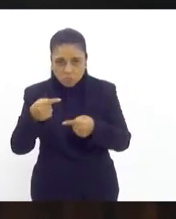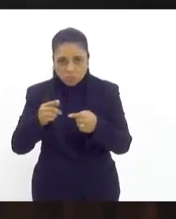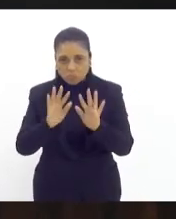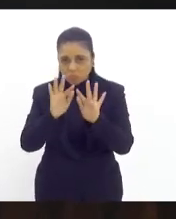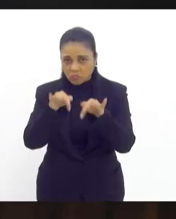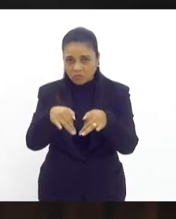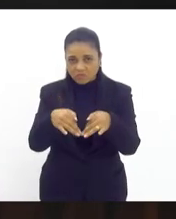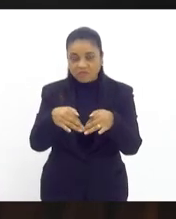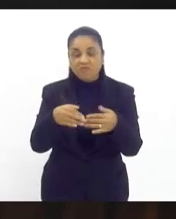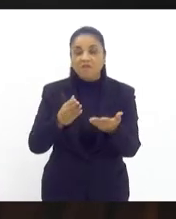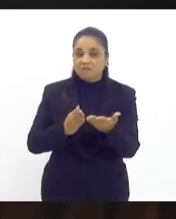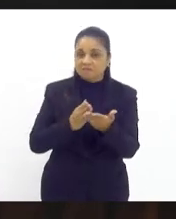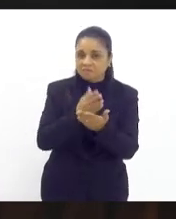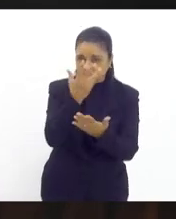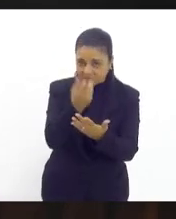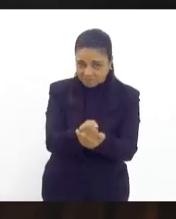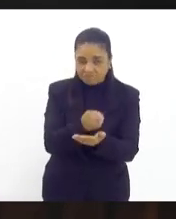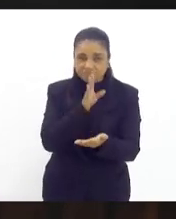aliás